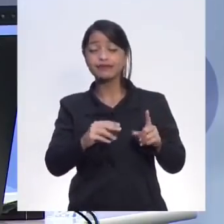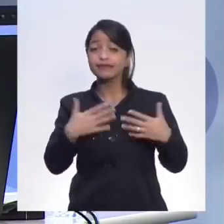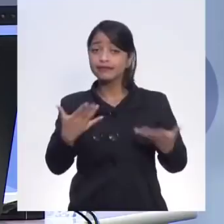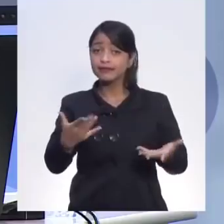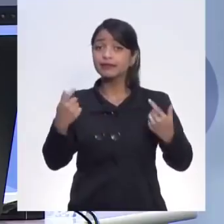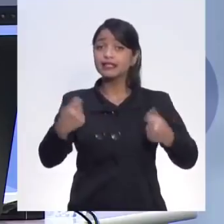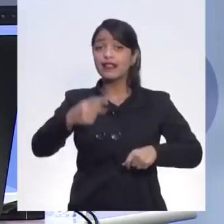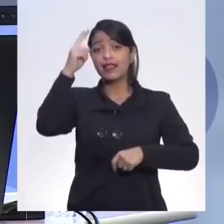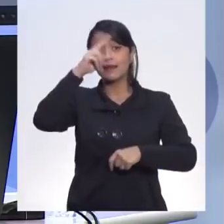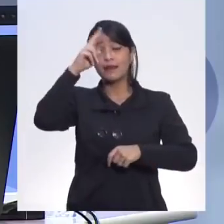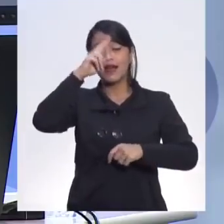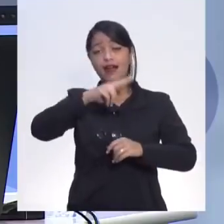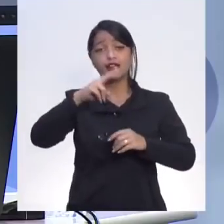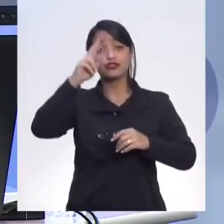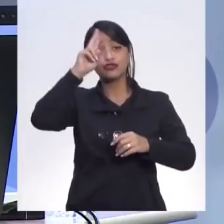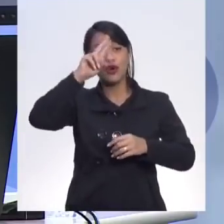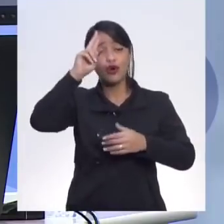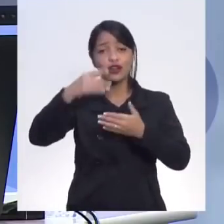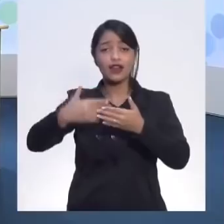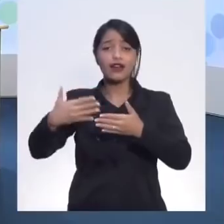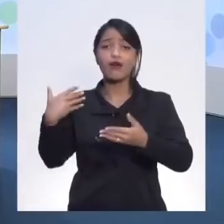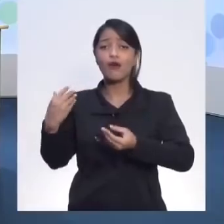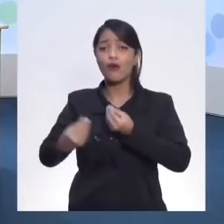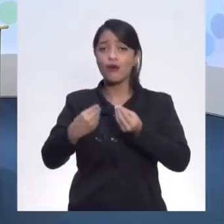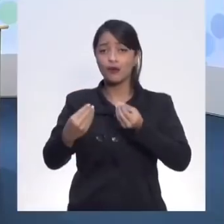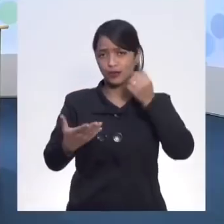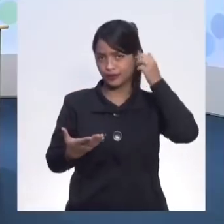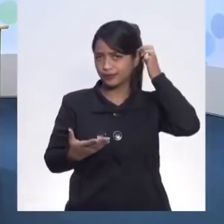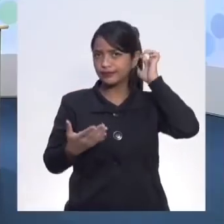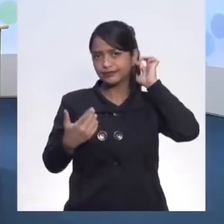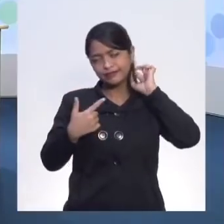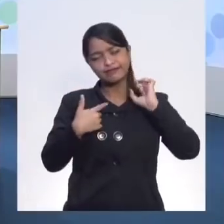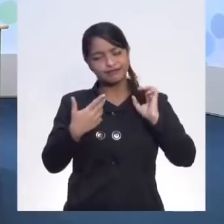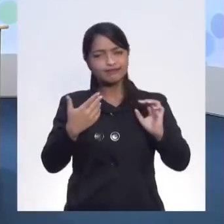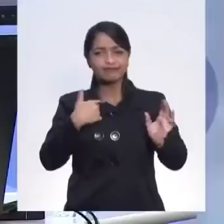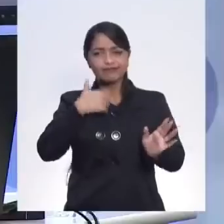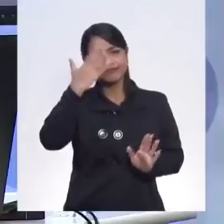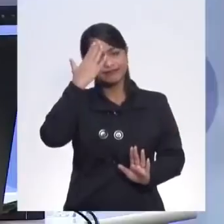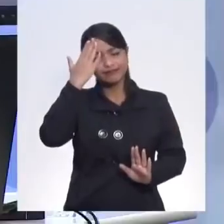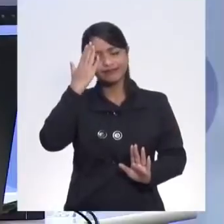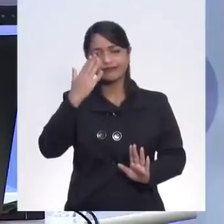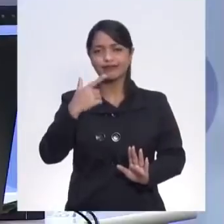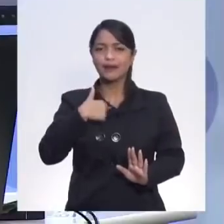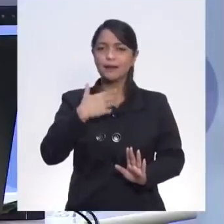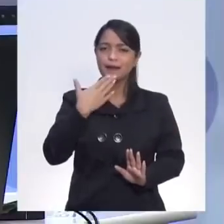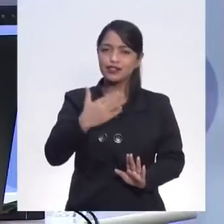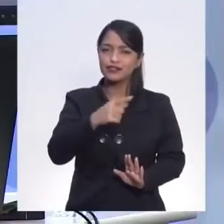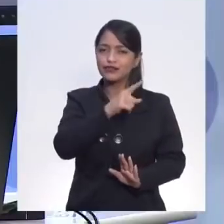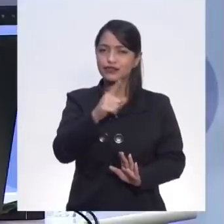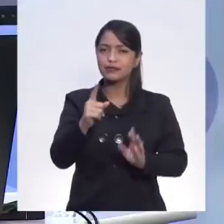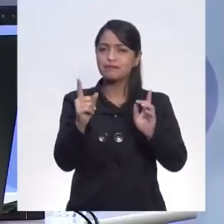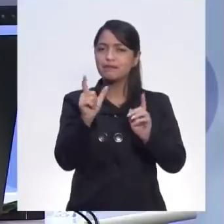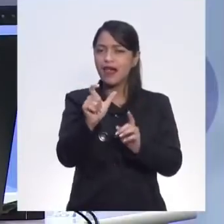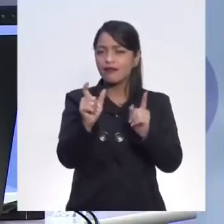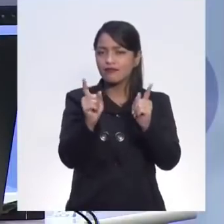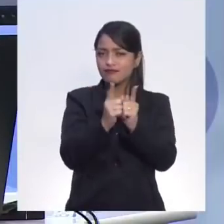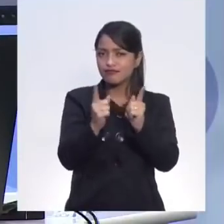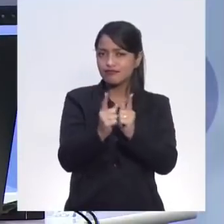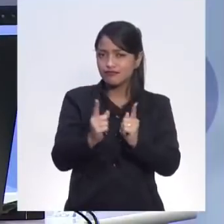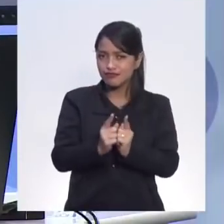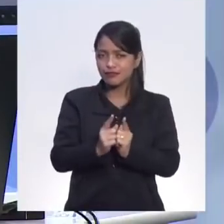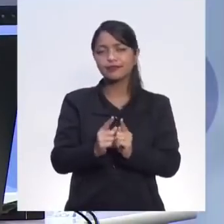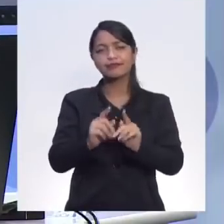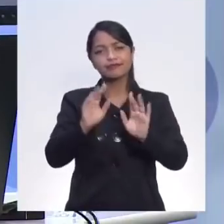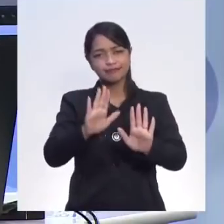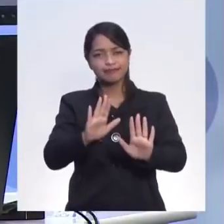pouco tempo, né? E eu falei das palavras-chave, mas a gente tem que tentar lembrar da história em si. Algumas pessoas conseguiram se aproximar mais.